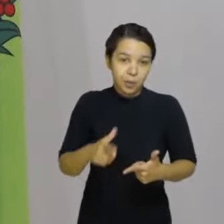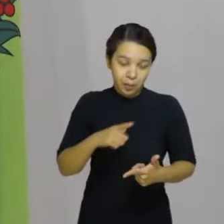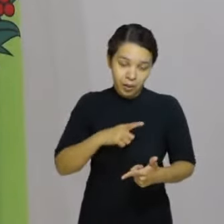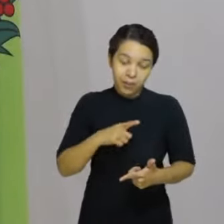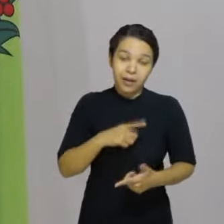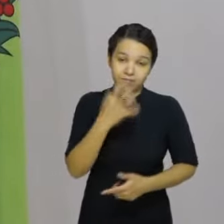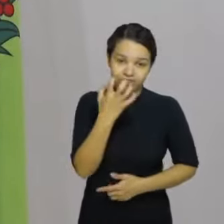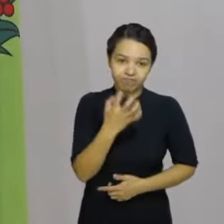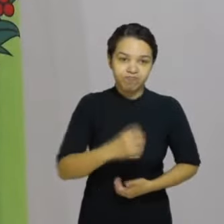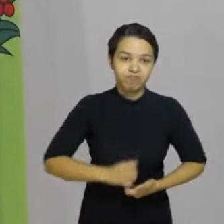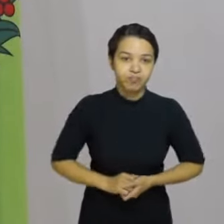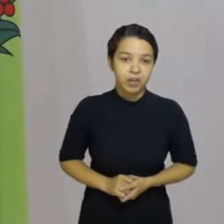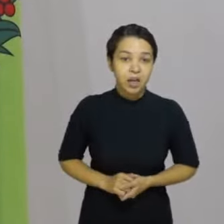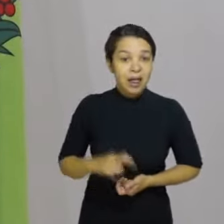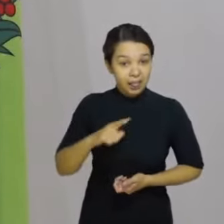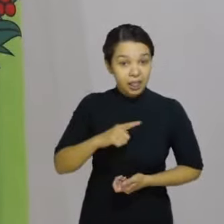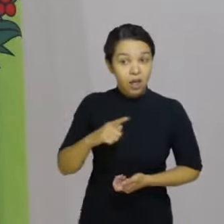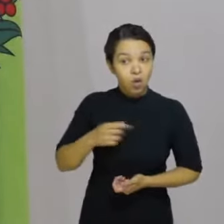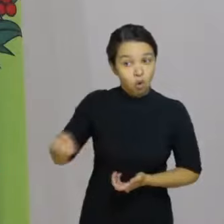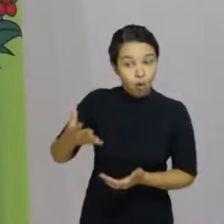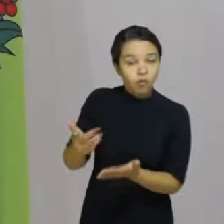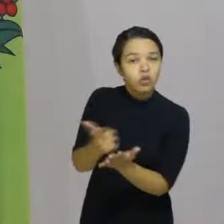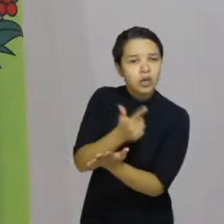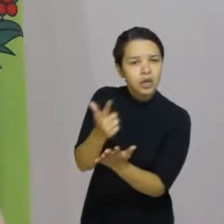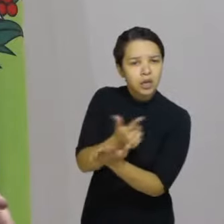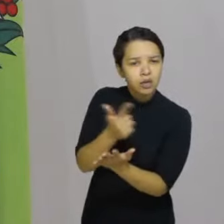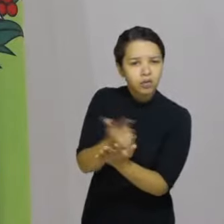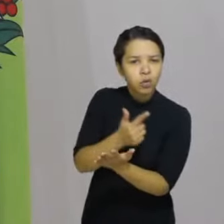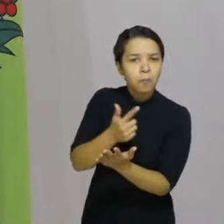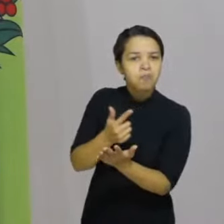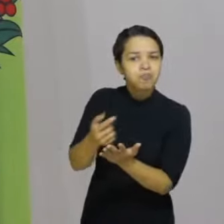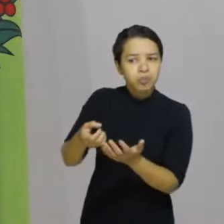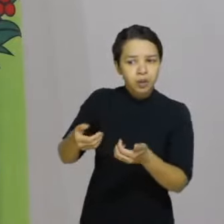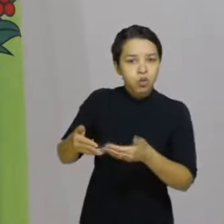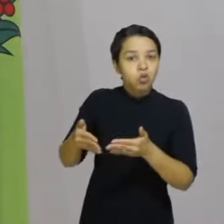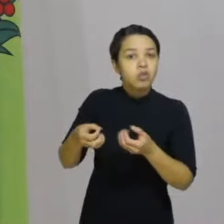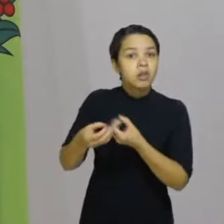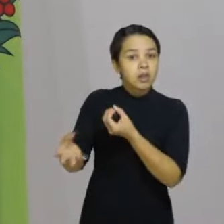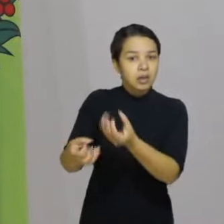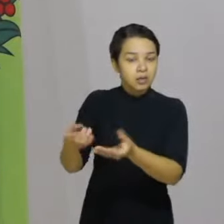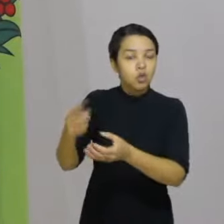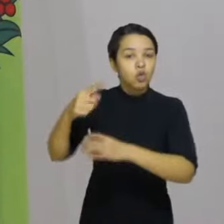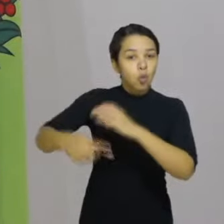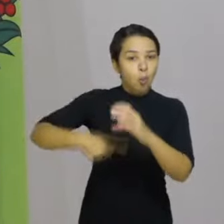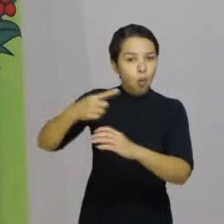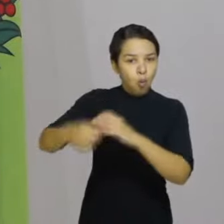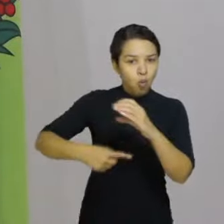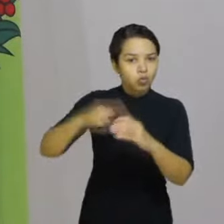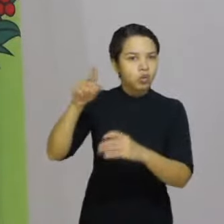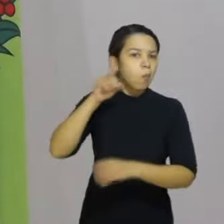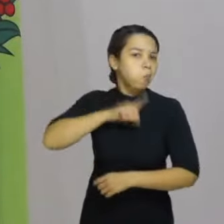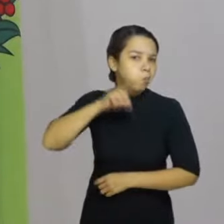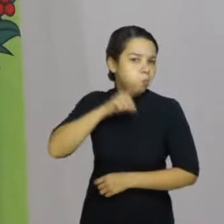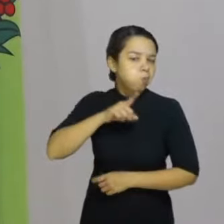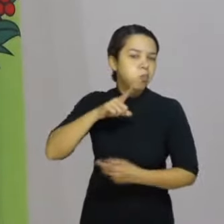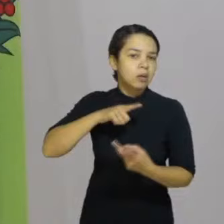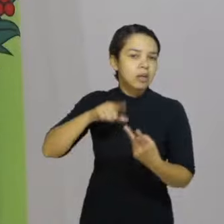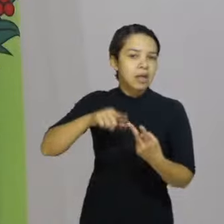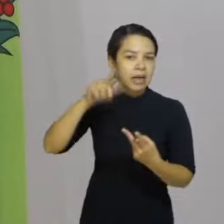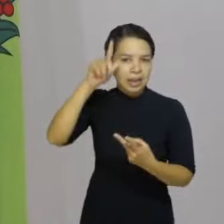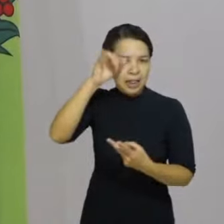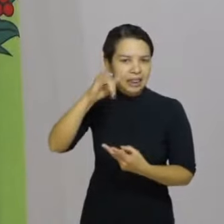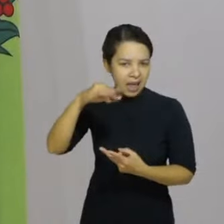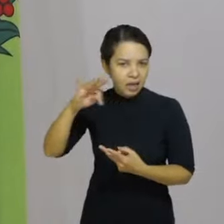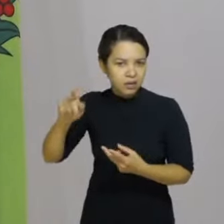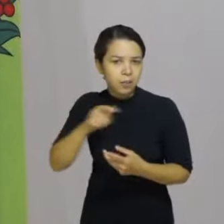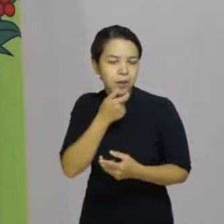livro recém-lançado no mundo, best-seller nos Estados Unidos, no Reino Unido, deve ser lançado no Brasil nos próximos dias, virá